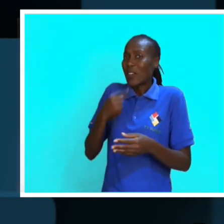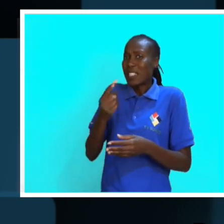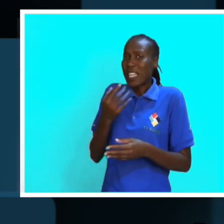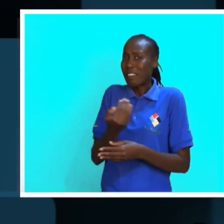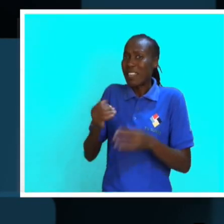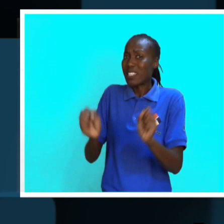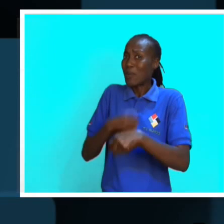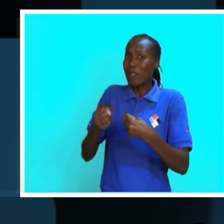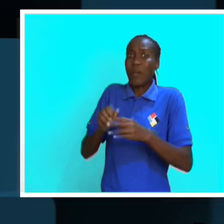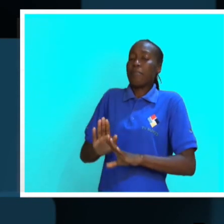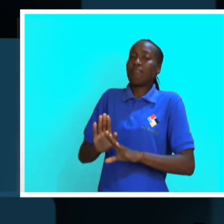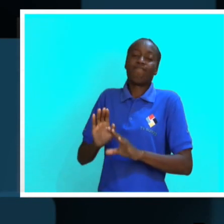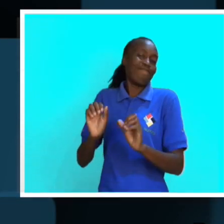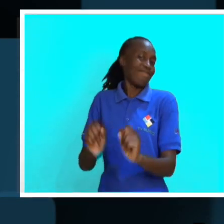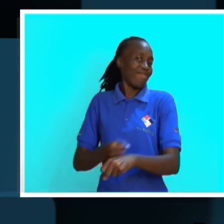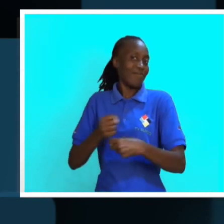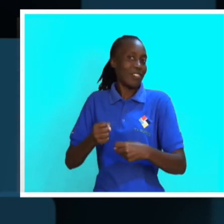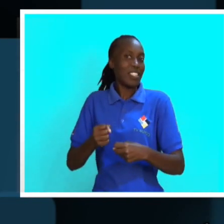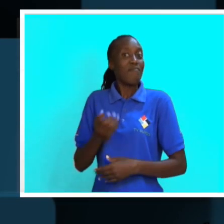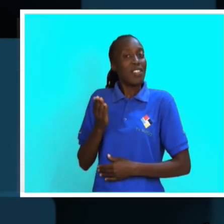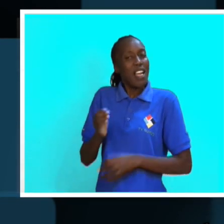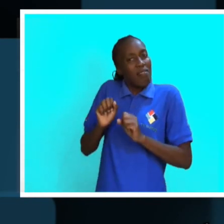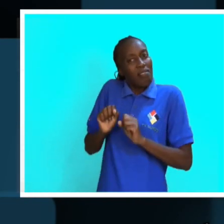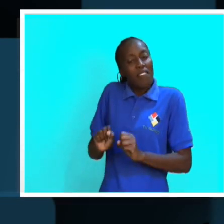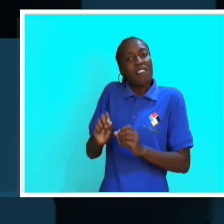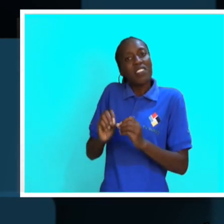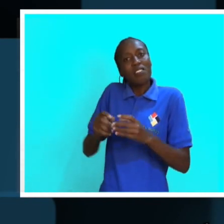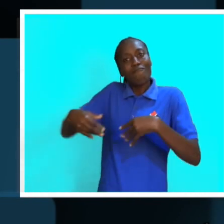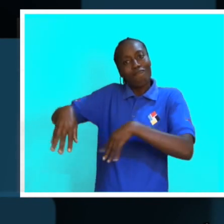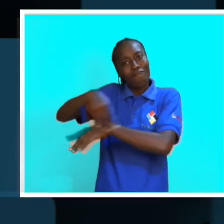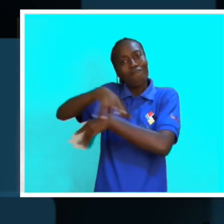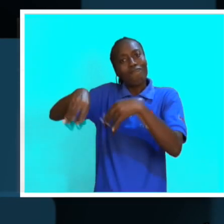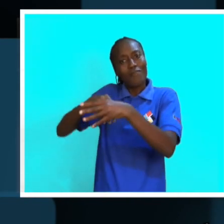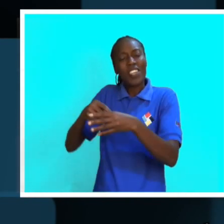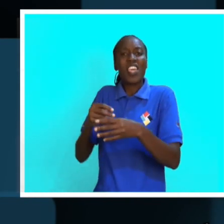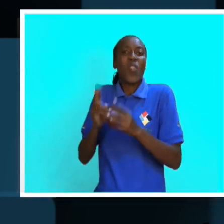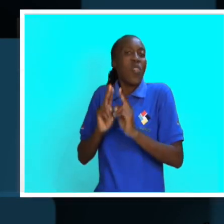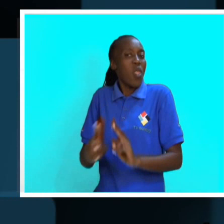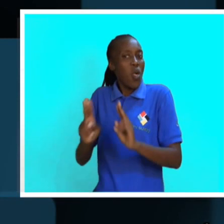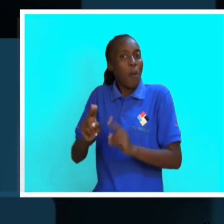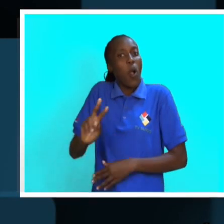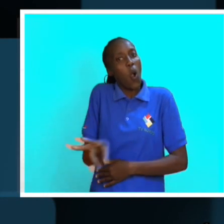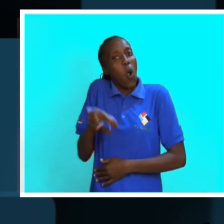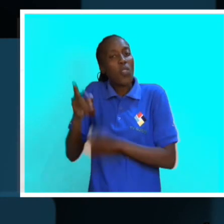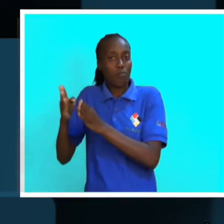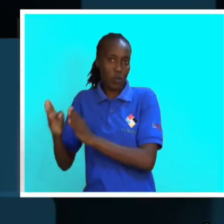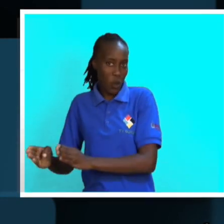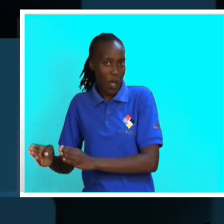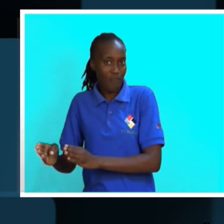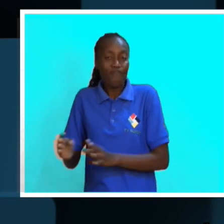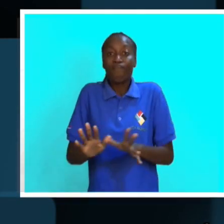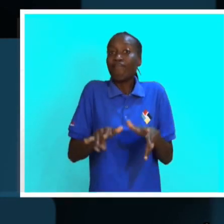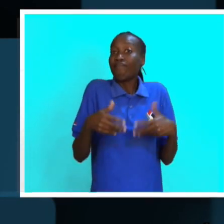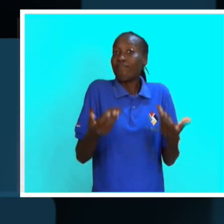por um lado, não posso impedir a ele de brincar com os amigos. Eu preciso garantir que ele tenha a convivência normal com as